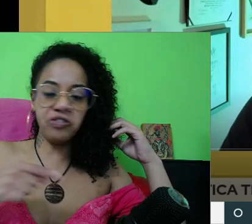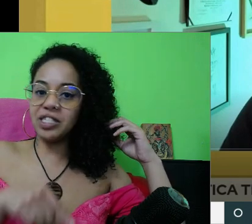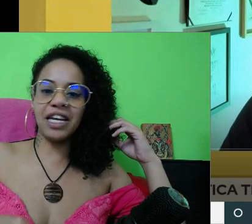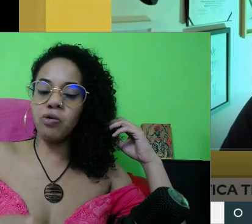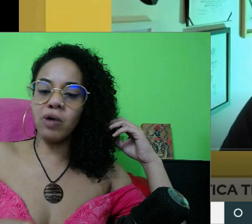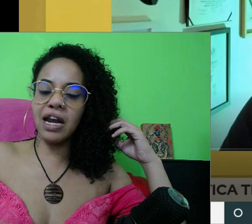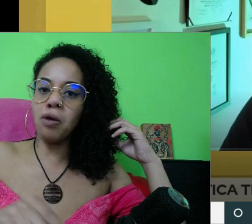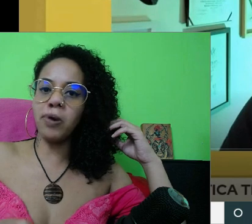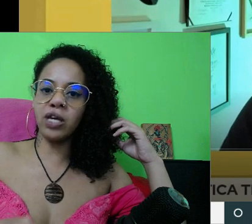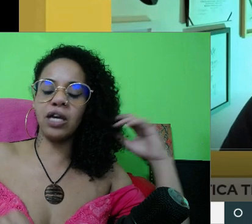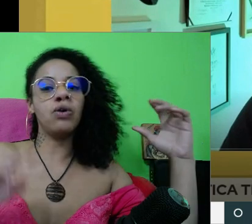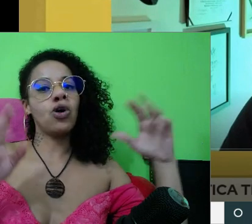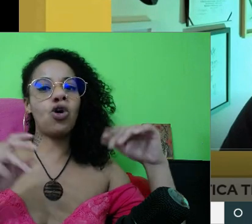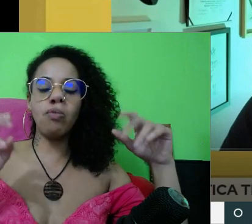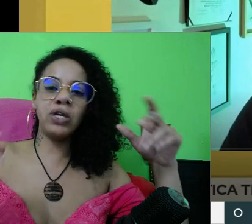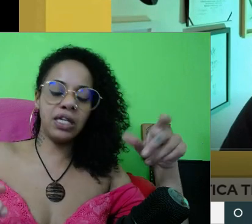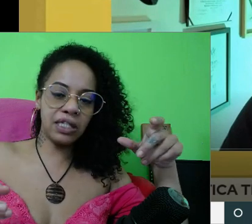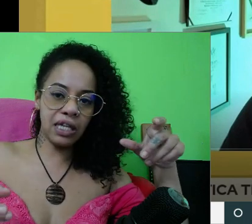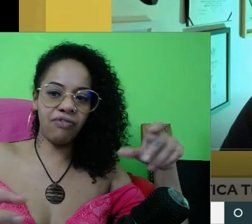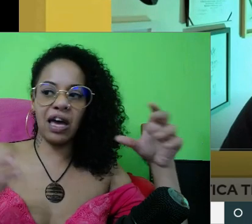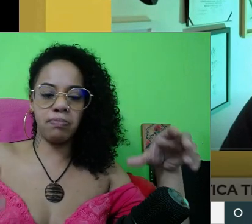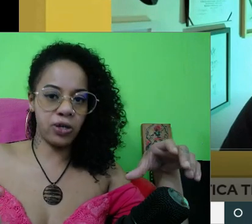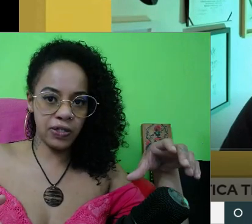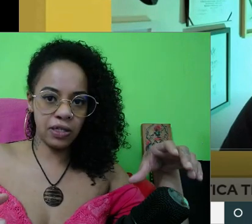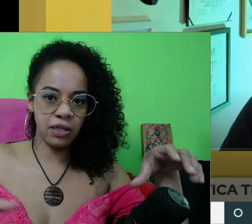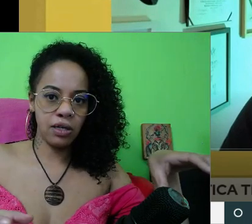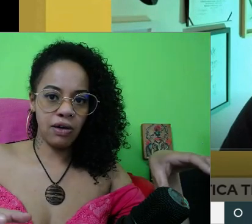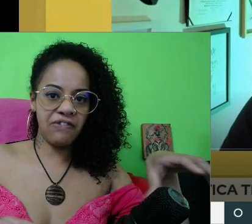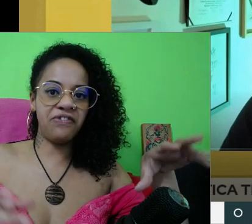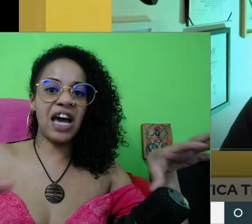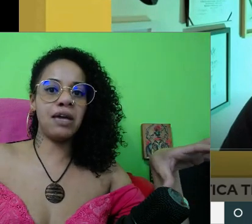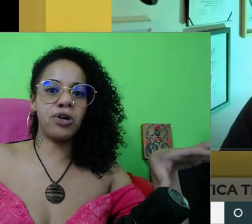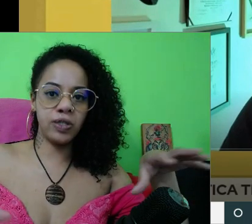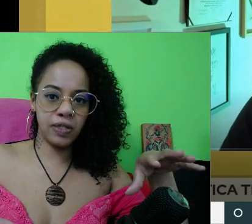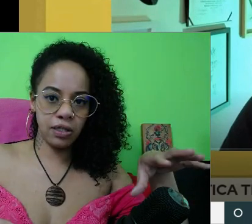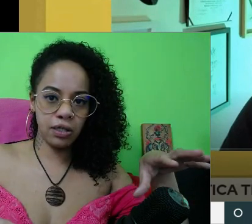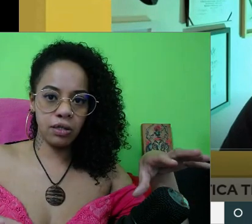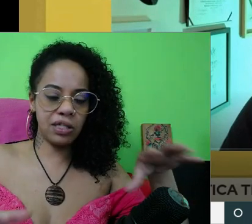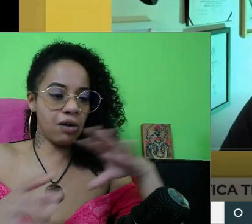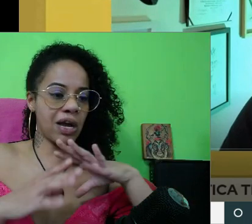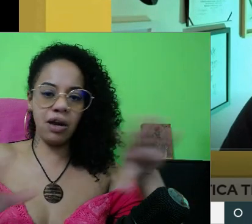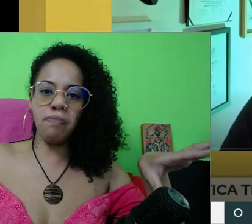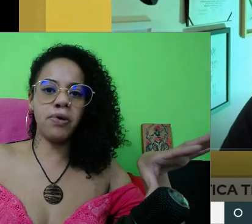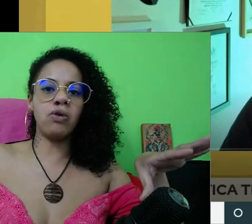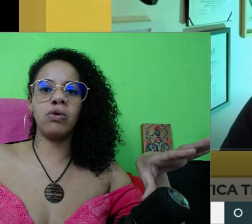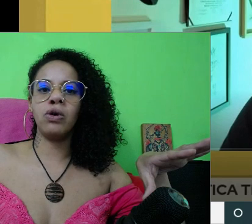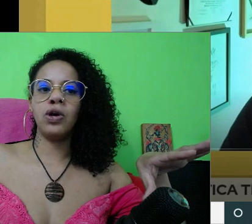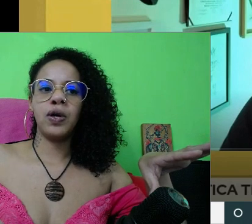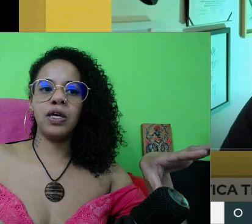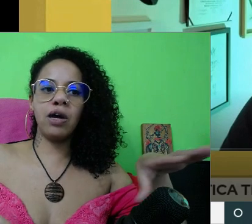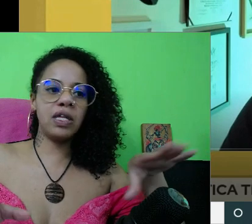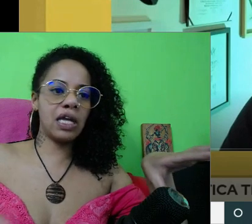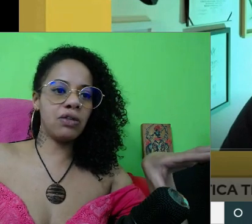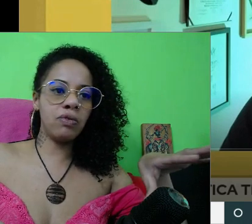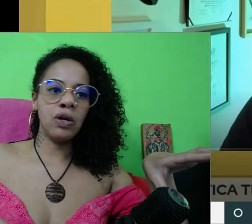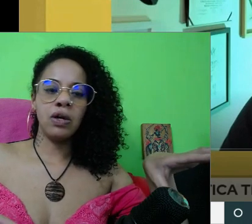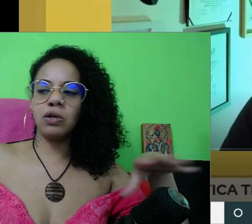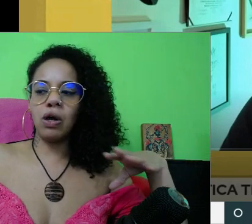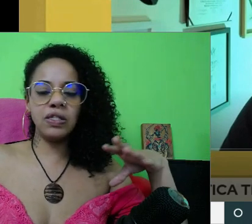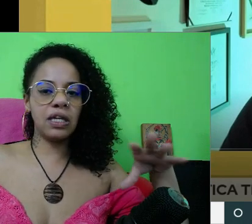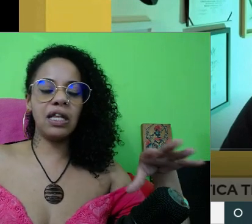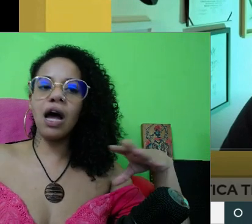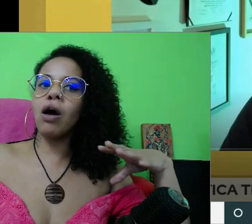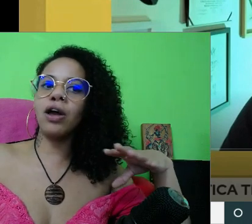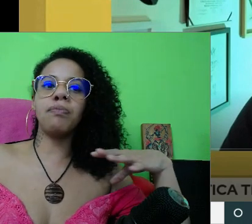quando você não era nem um pouquinho comunista vibers vibes você não era nem um pouco e eu entendo